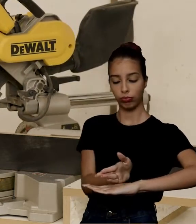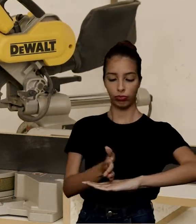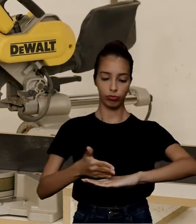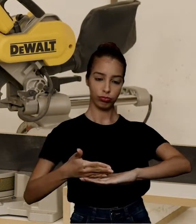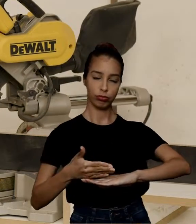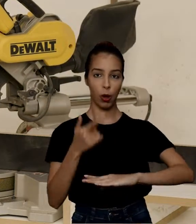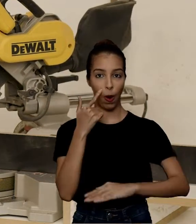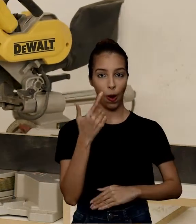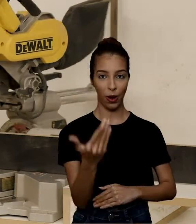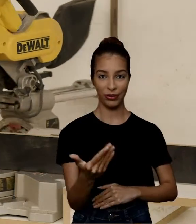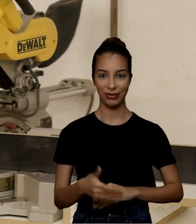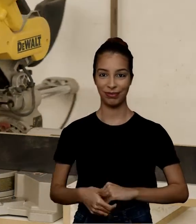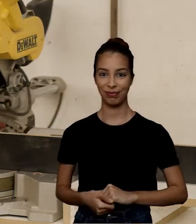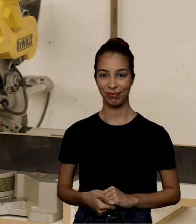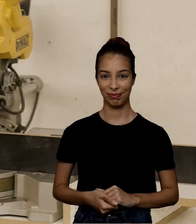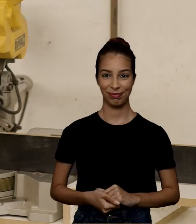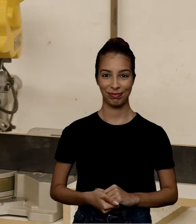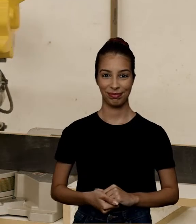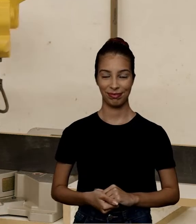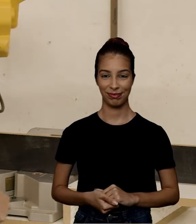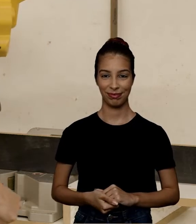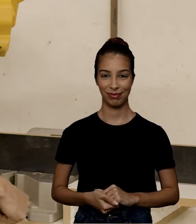definir o ângulo de corte.